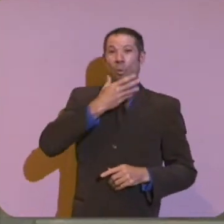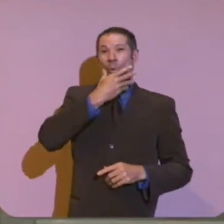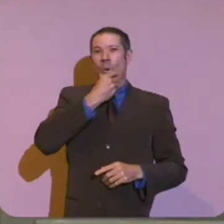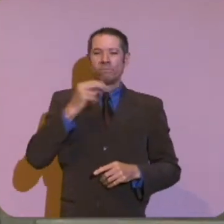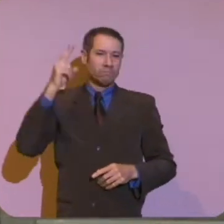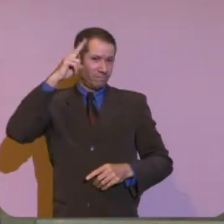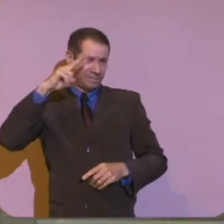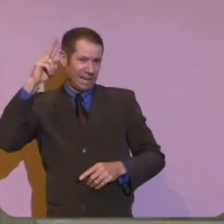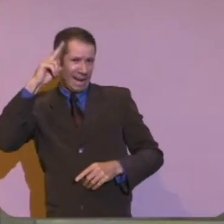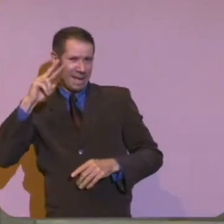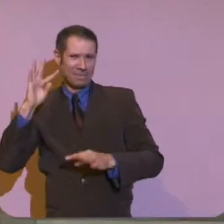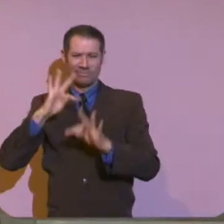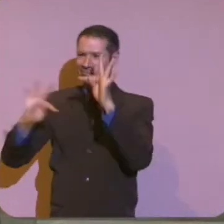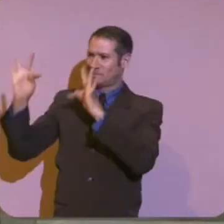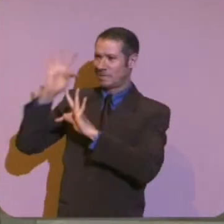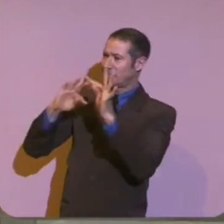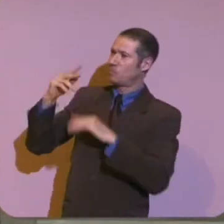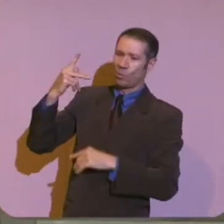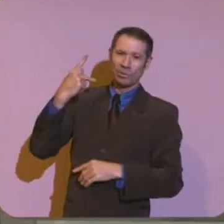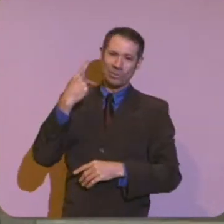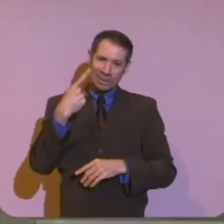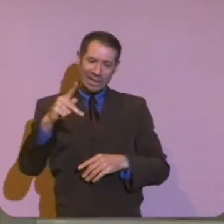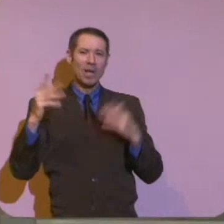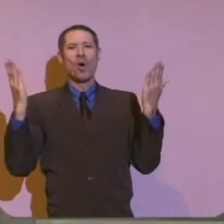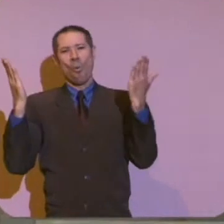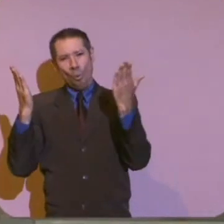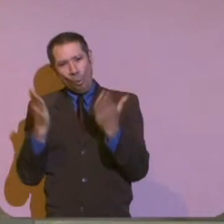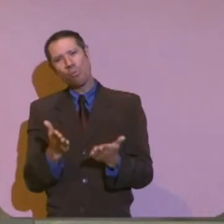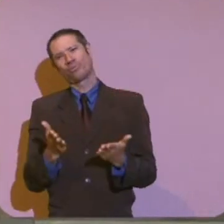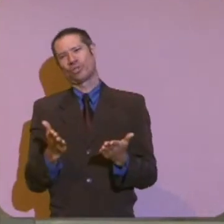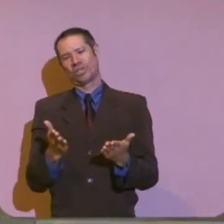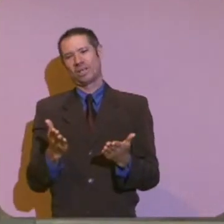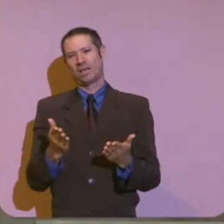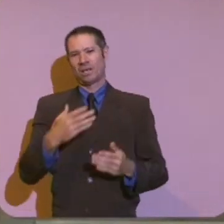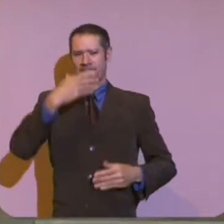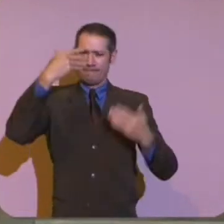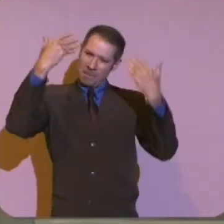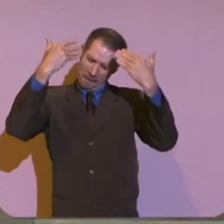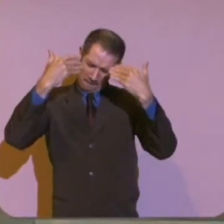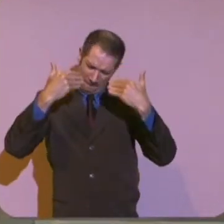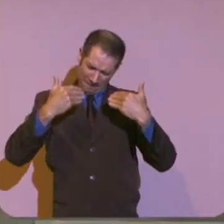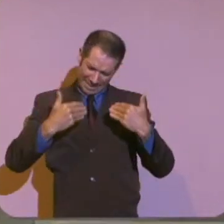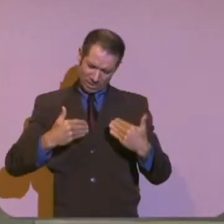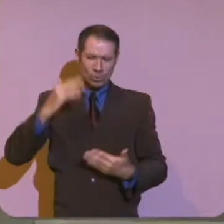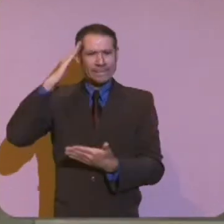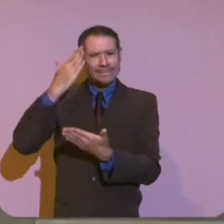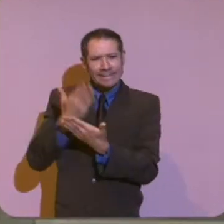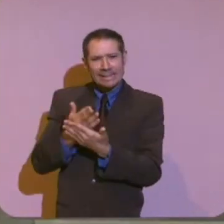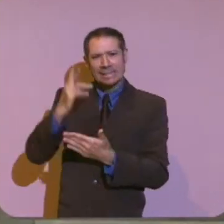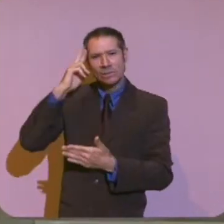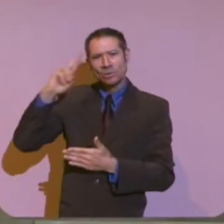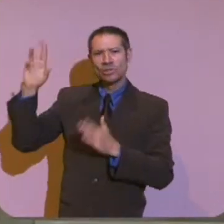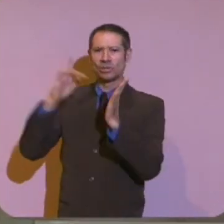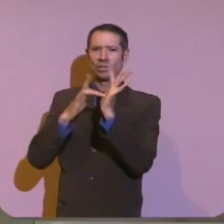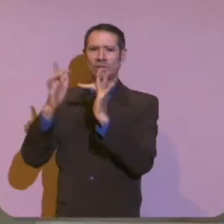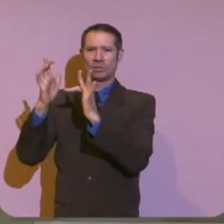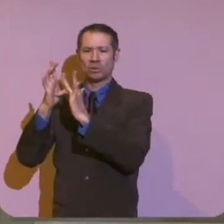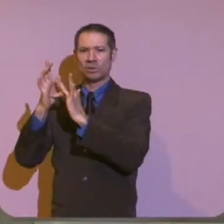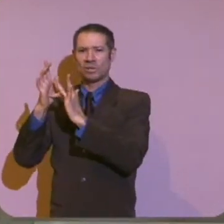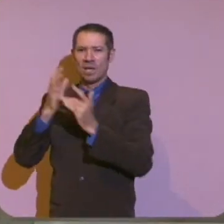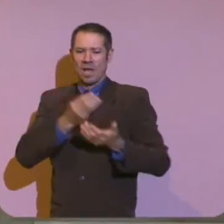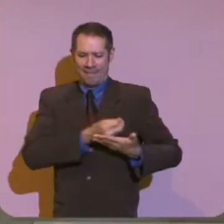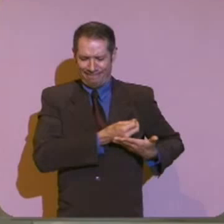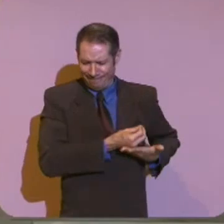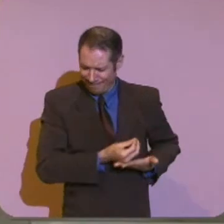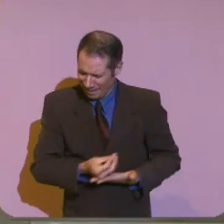lembro do testemunho dele dizendo: olha, hoje eu sou uma das pessoas que crê no Senhor Jesus, que entregou a sua vida a